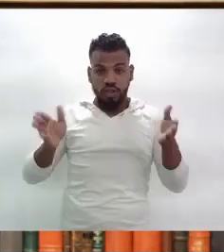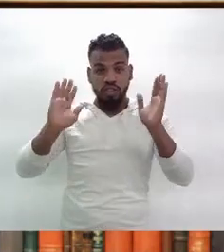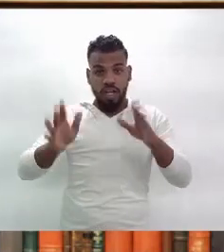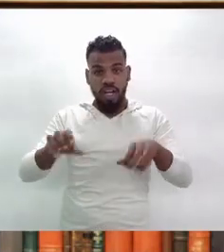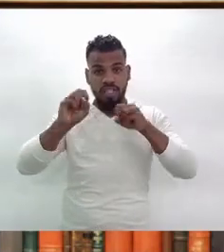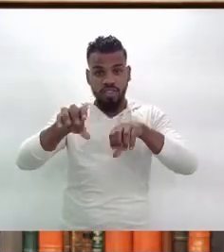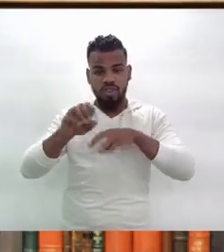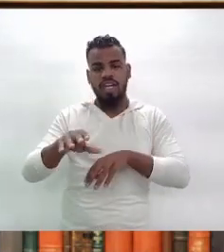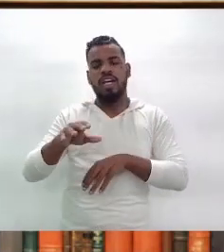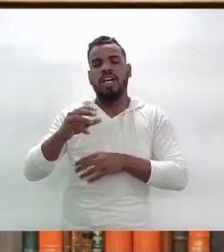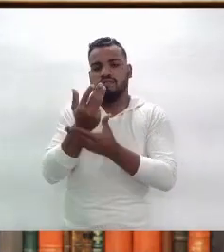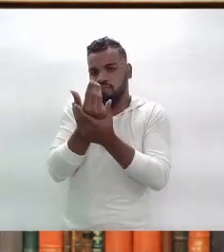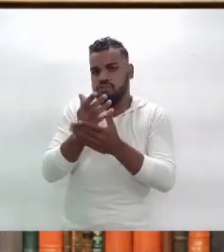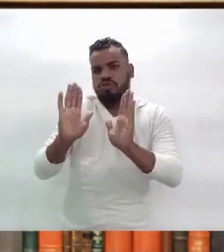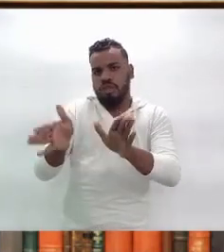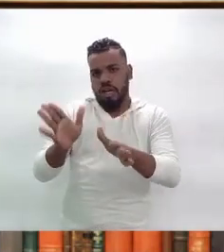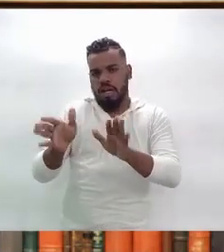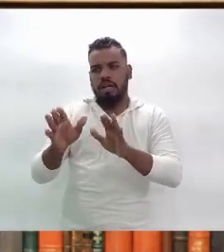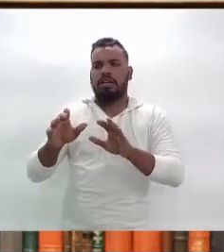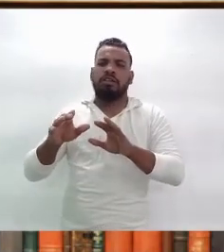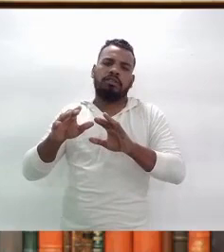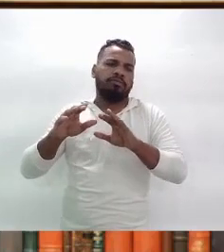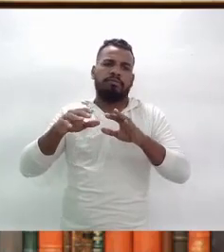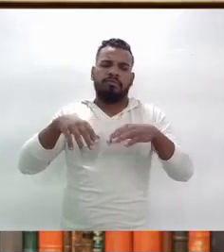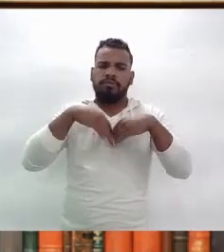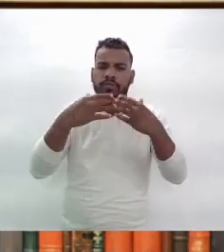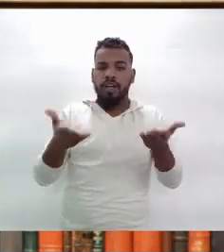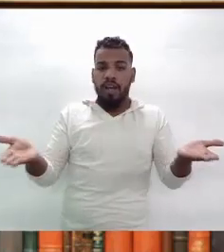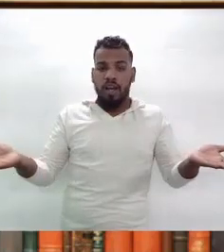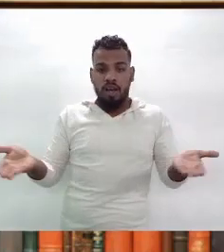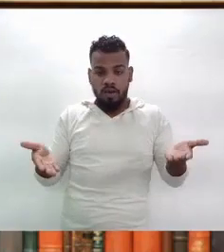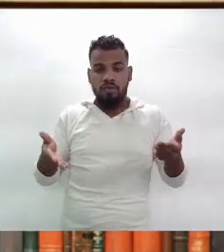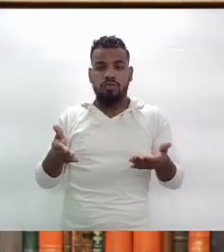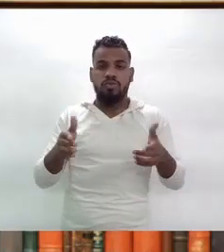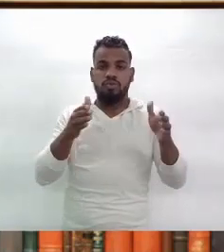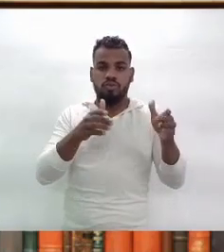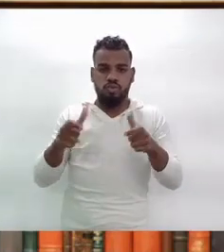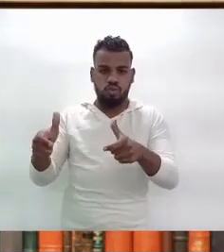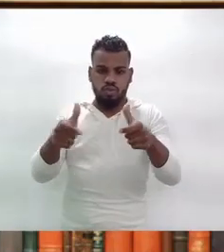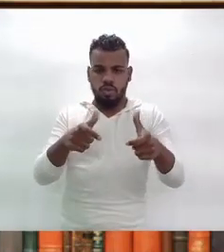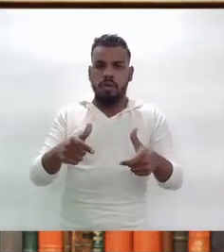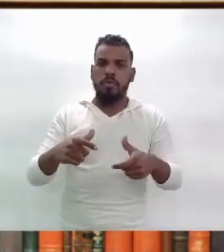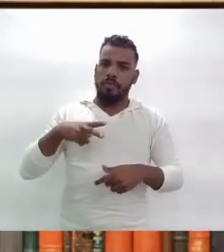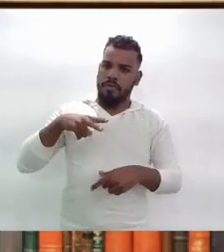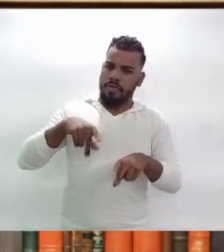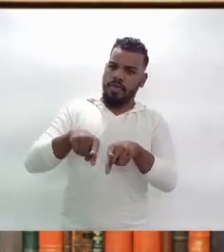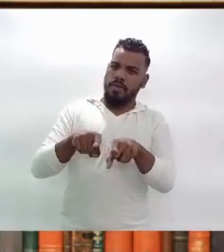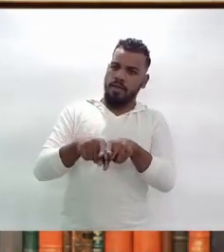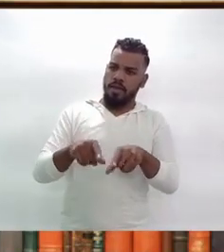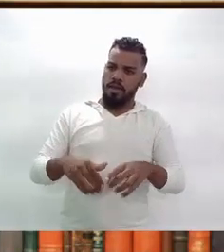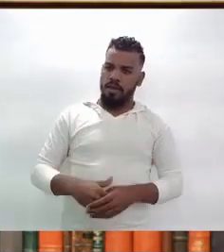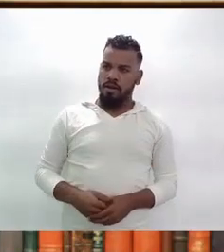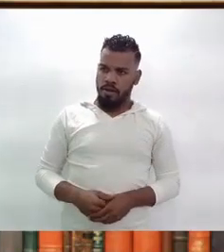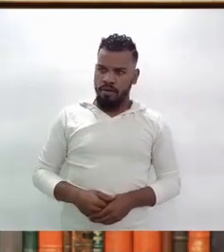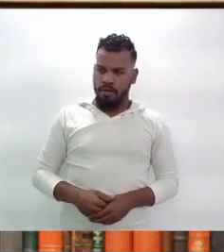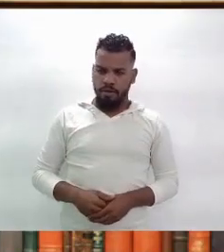Instituto Federal, na universidade e agora em instituições, né, universitárias privadas,